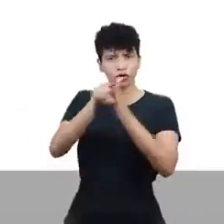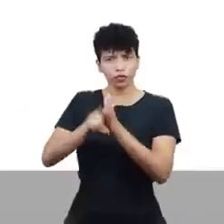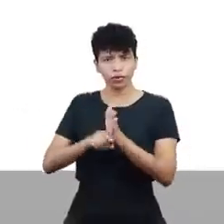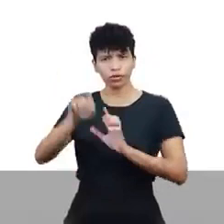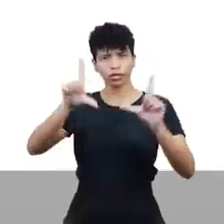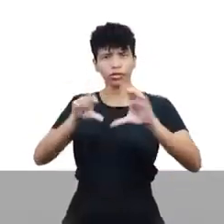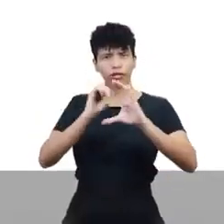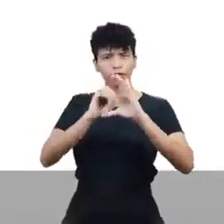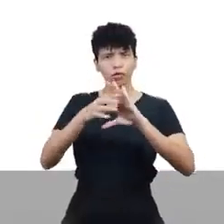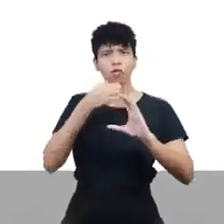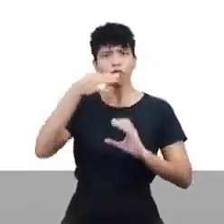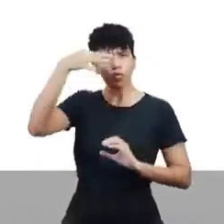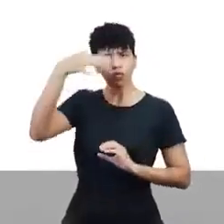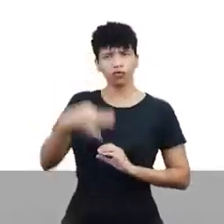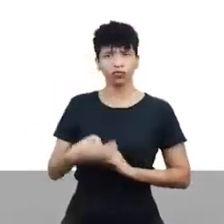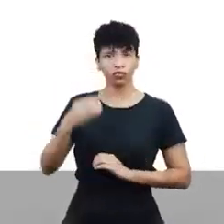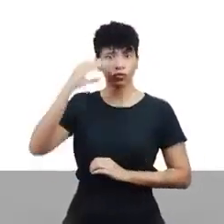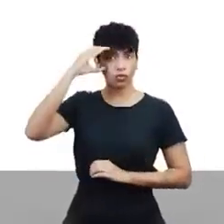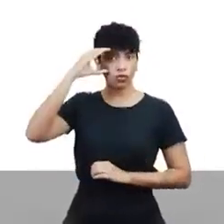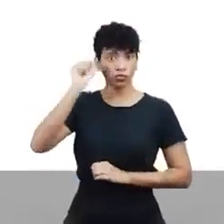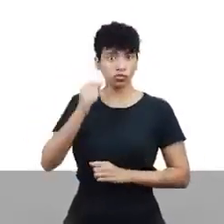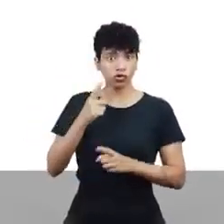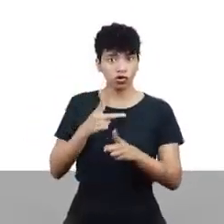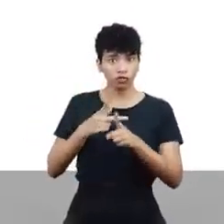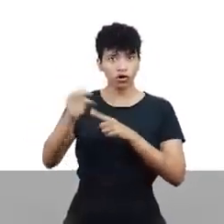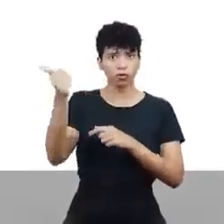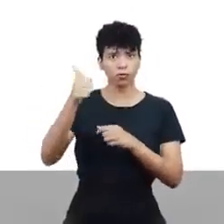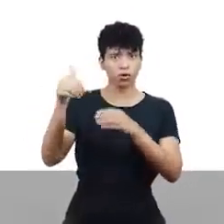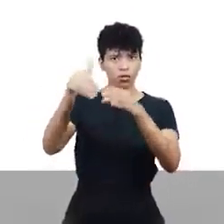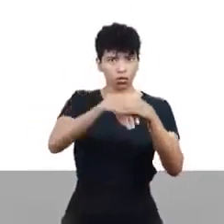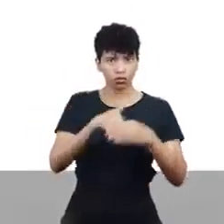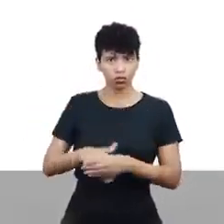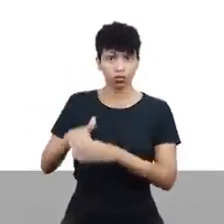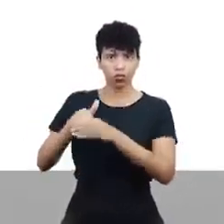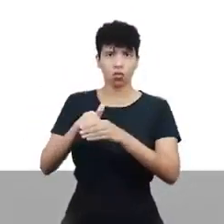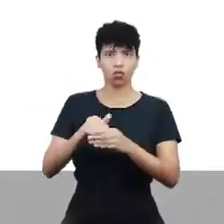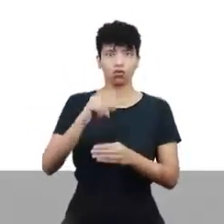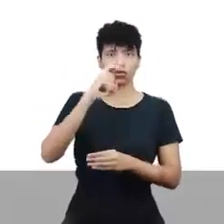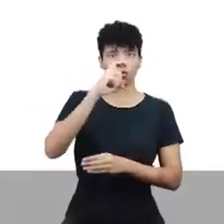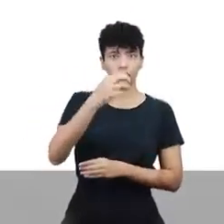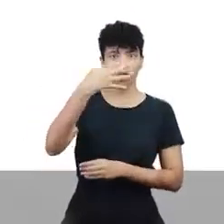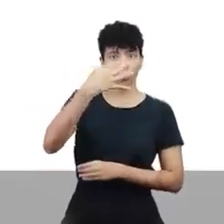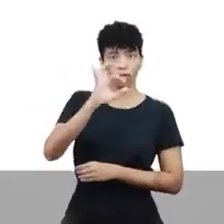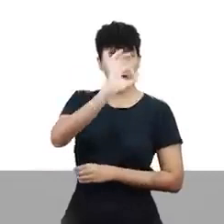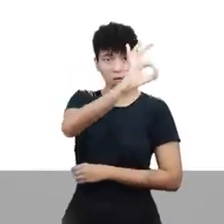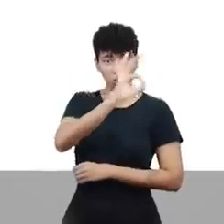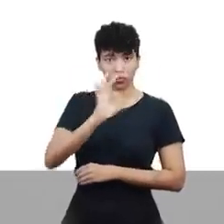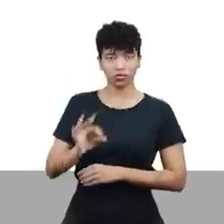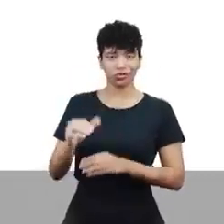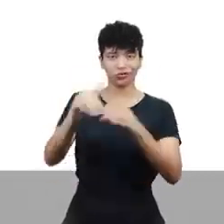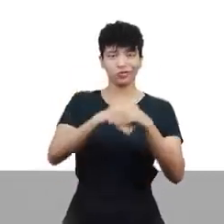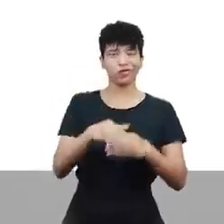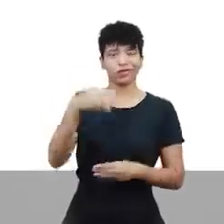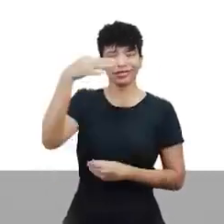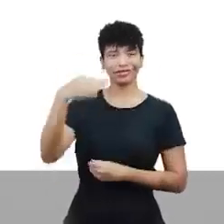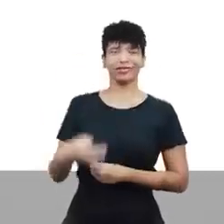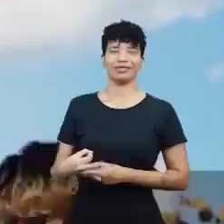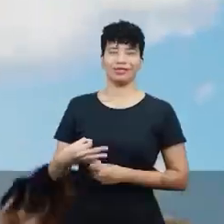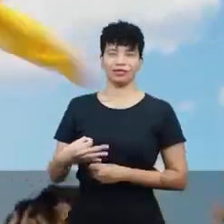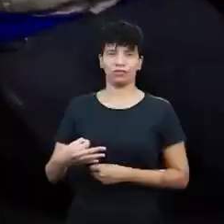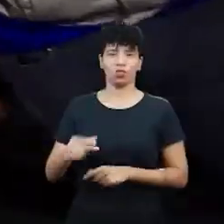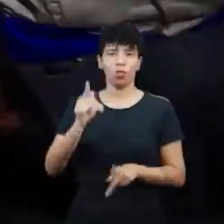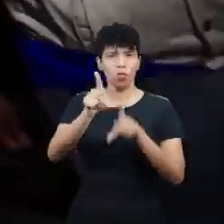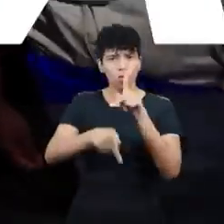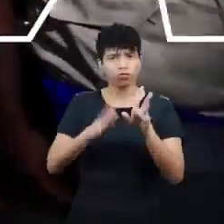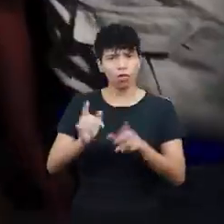Nova pesquisa da TV Globo confirma. Silvio Mendes vence no primeiro turno, com 54% dos votos